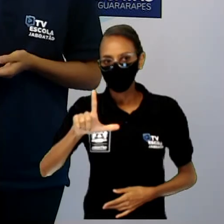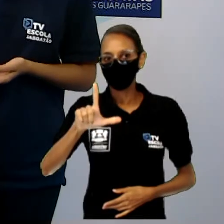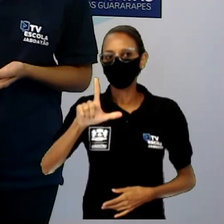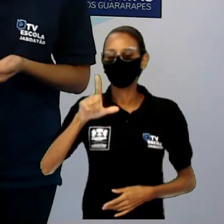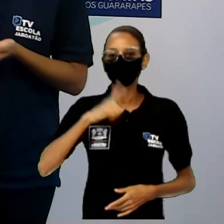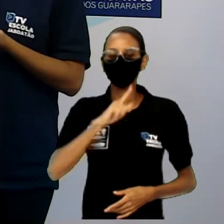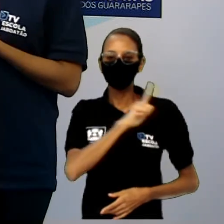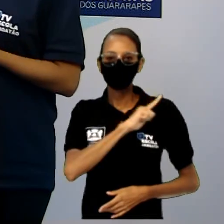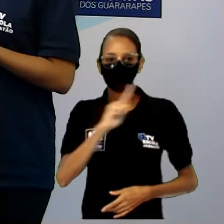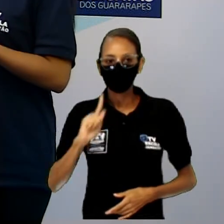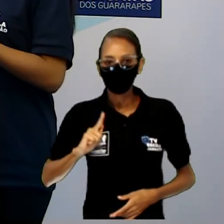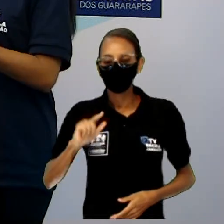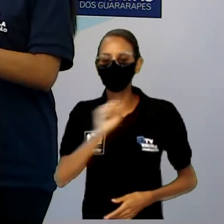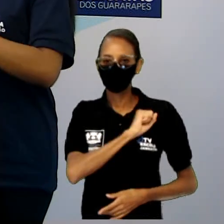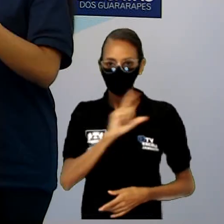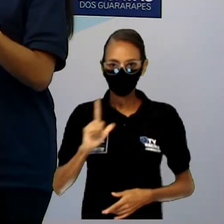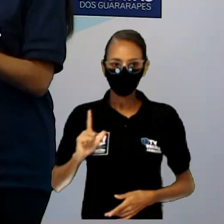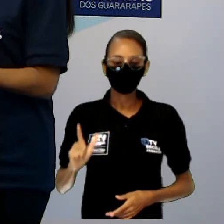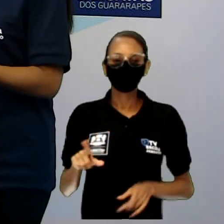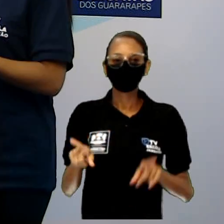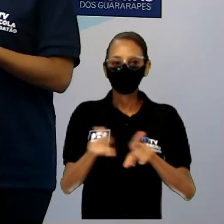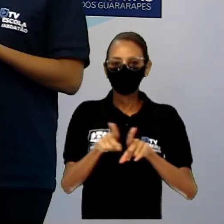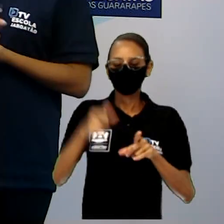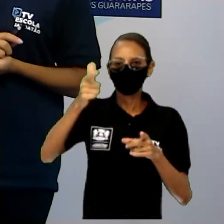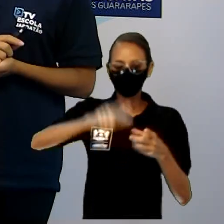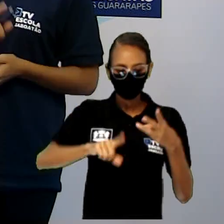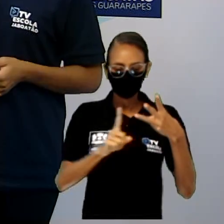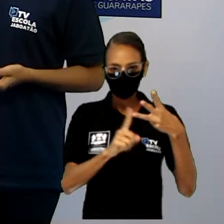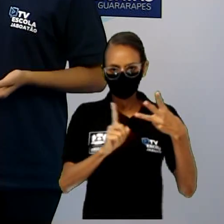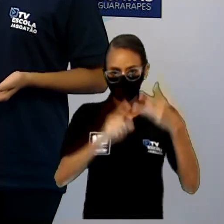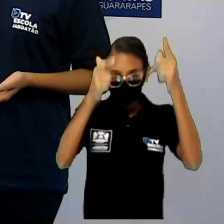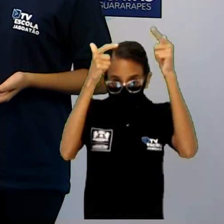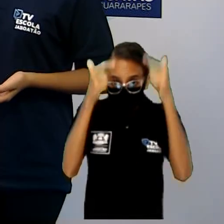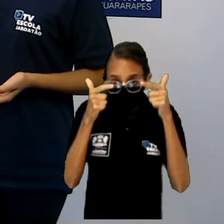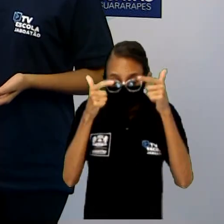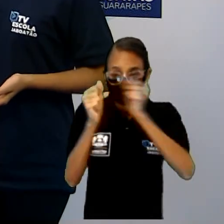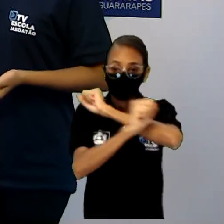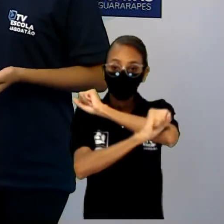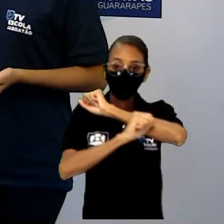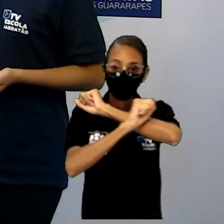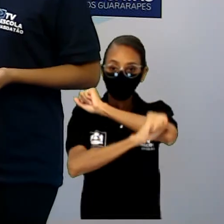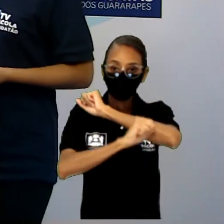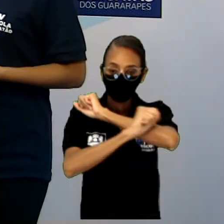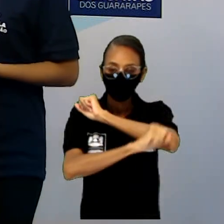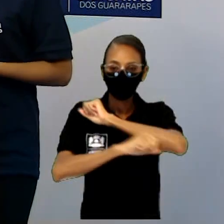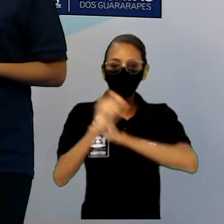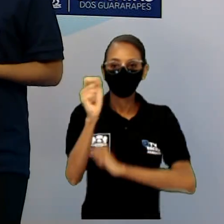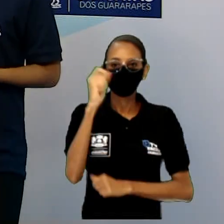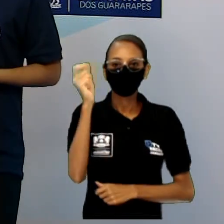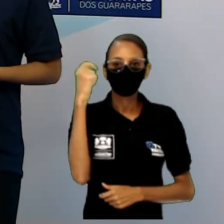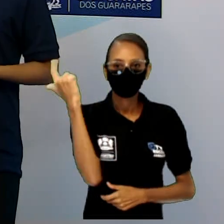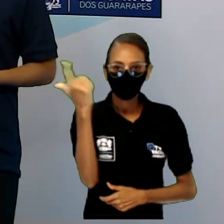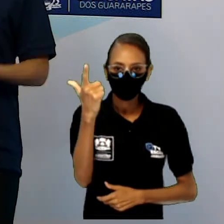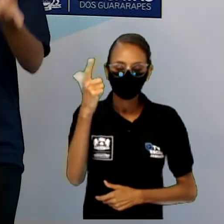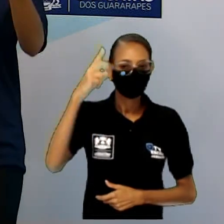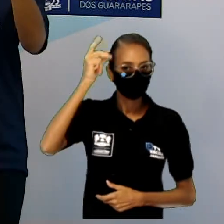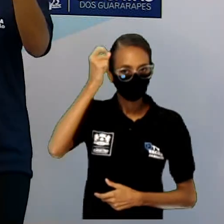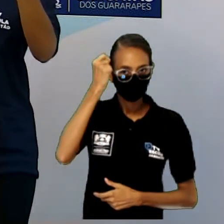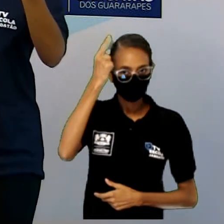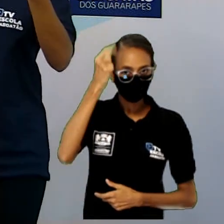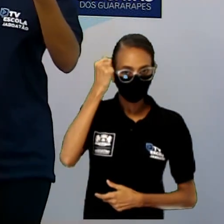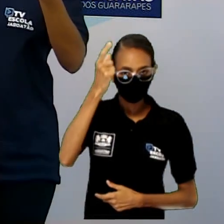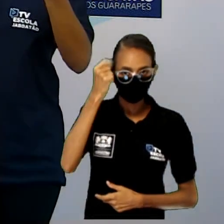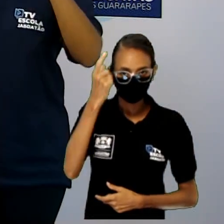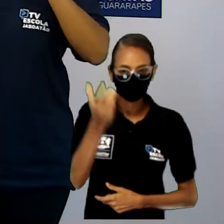fim, a terceira fase é a era dos reis, que eu destaco Saul, Davi e Salomão. Então